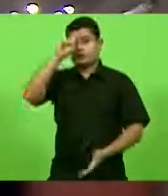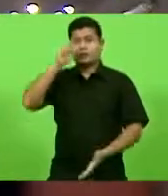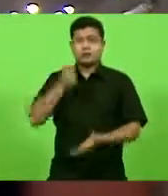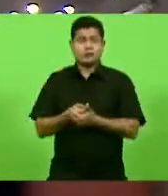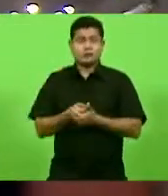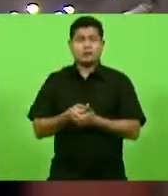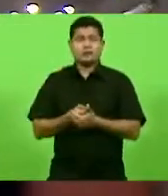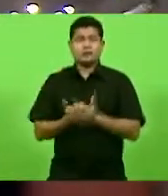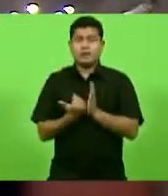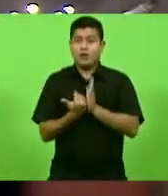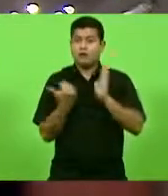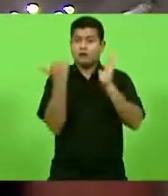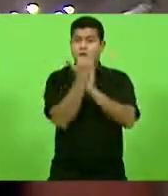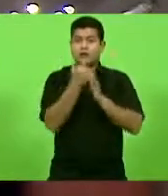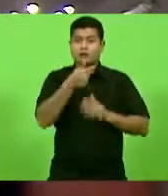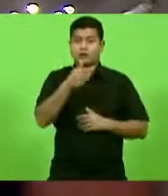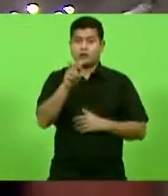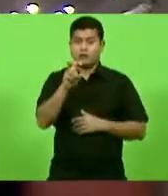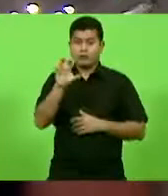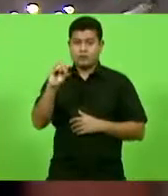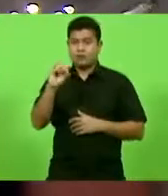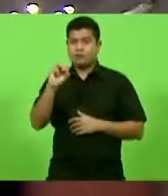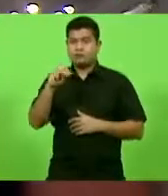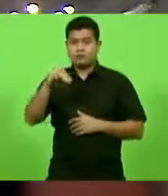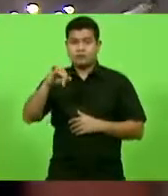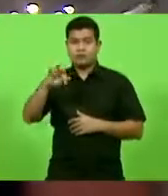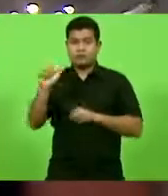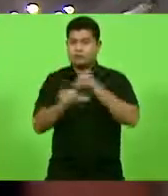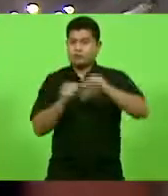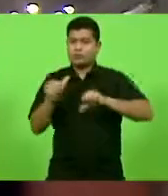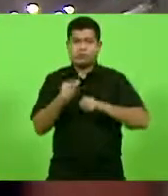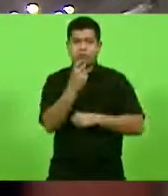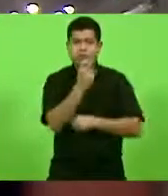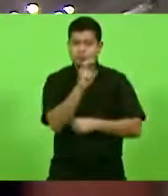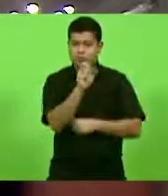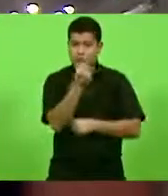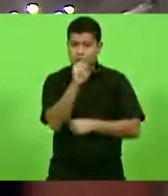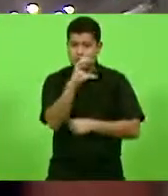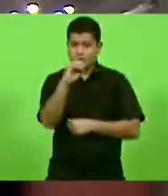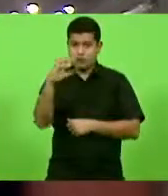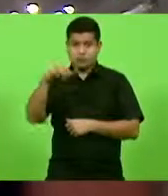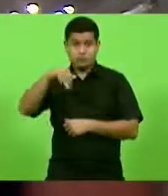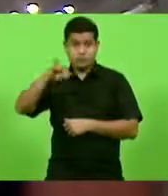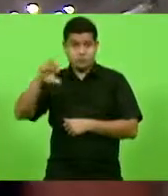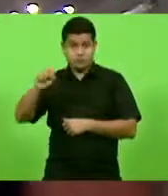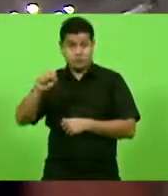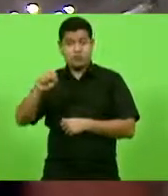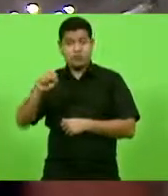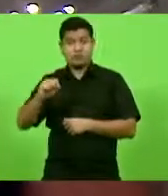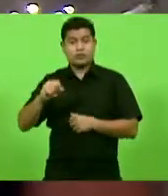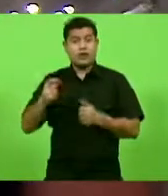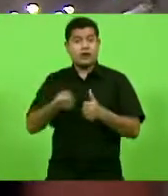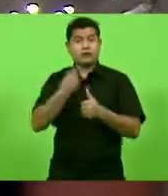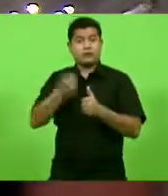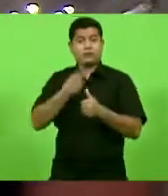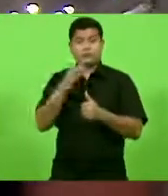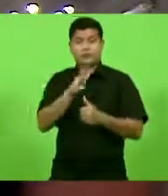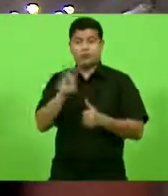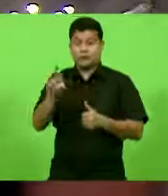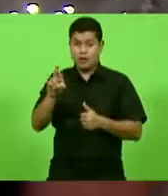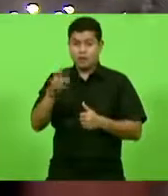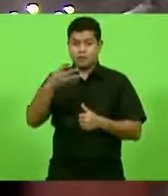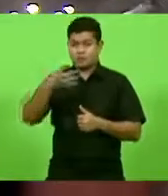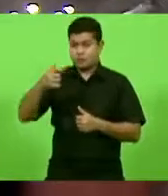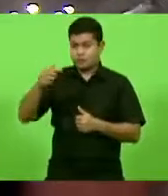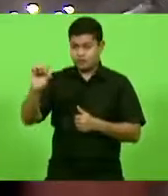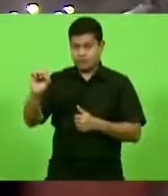750 milhões, o PPA, para 800 milhões. Concordamos, então, em carimbar a primeira rodovia, que é a BR-470, para